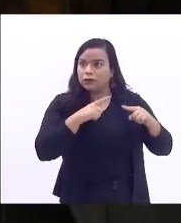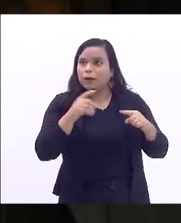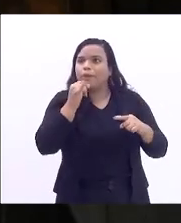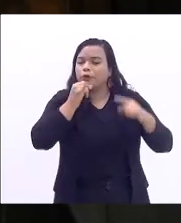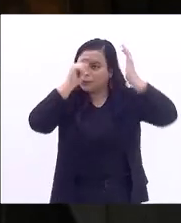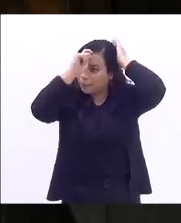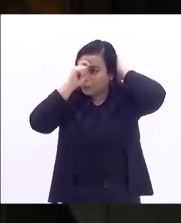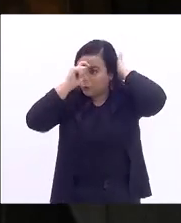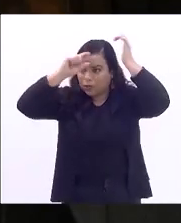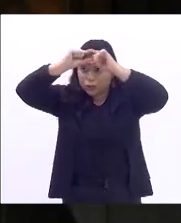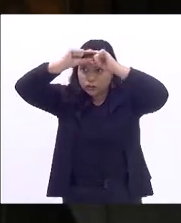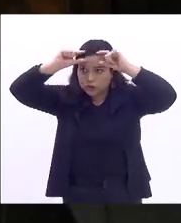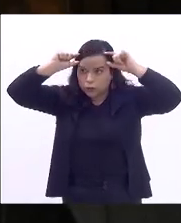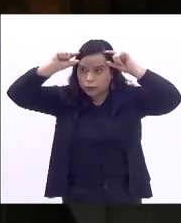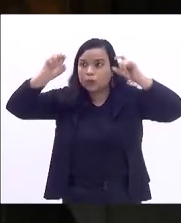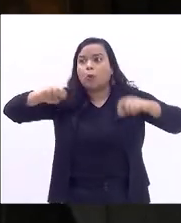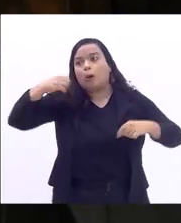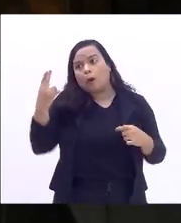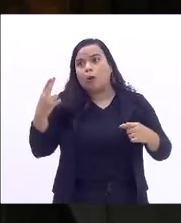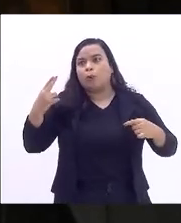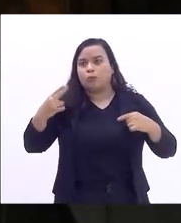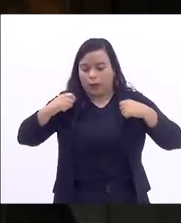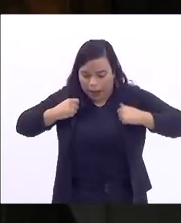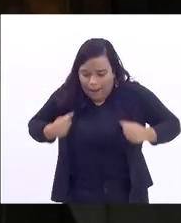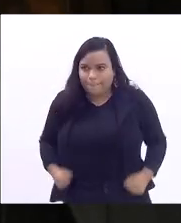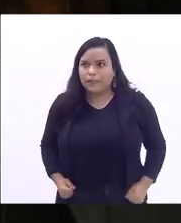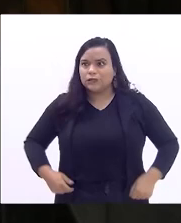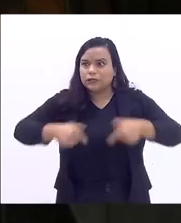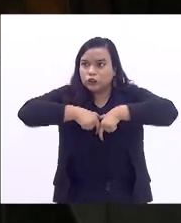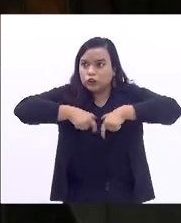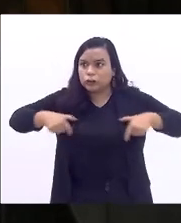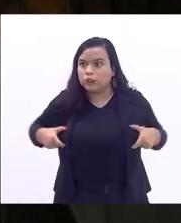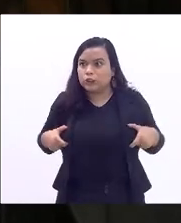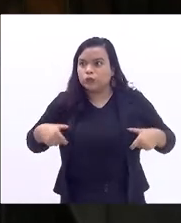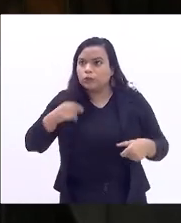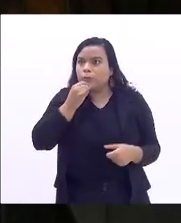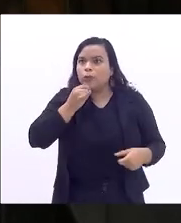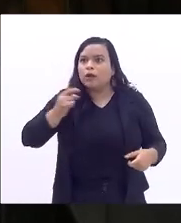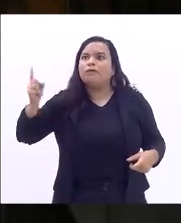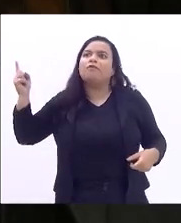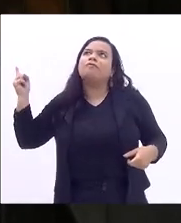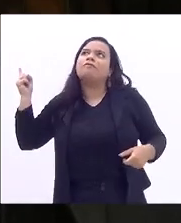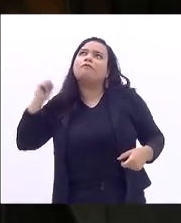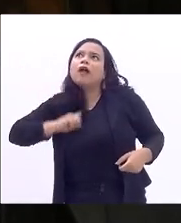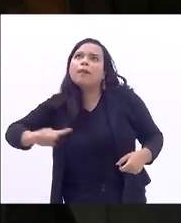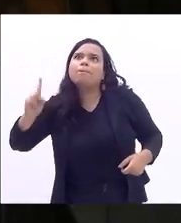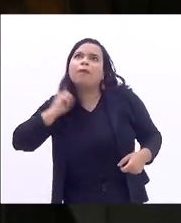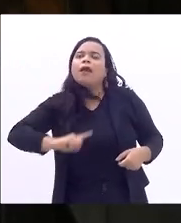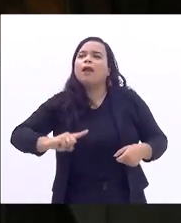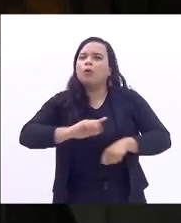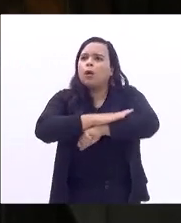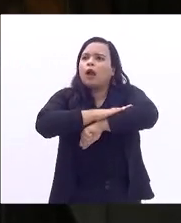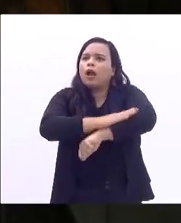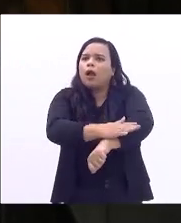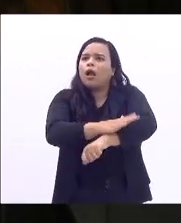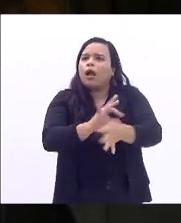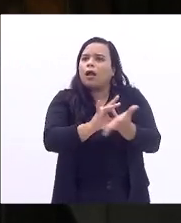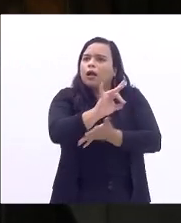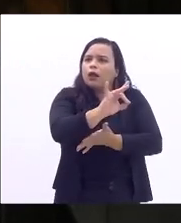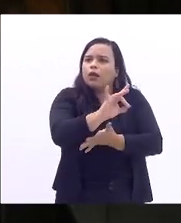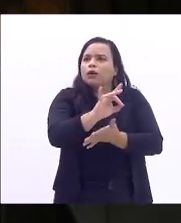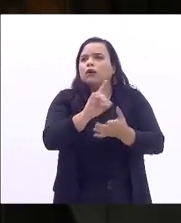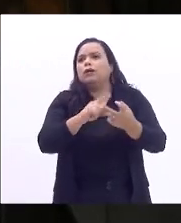ou no uma camisa que ele era o Flamengo anti-fascista o Botafogo não sei quanto